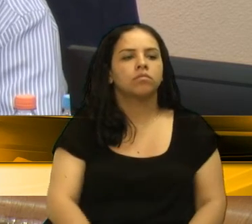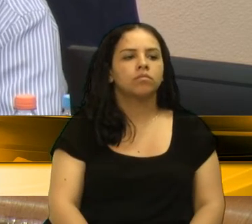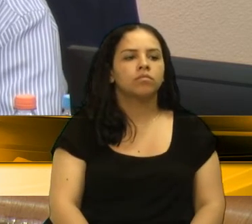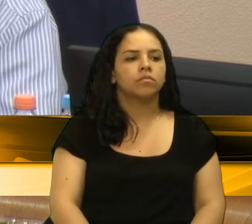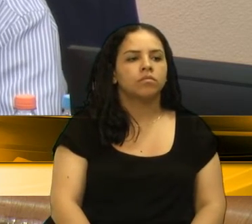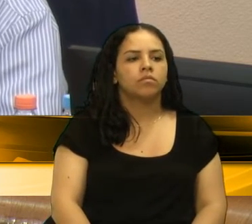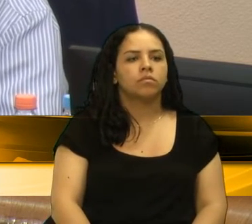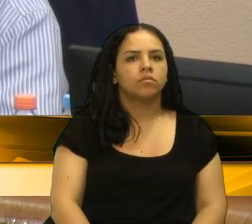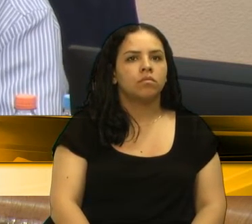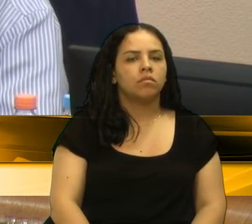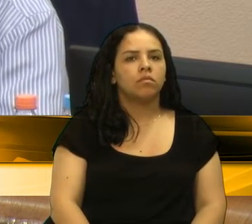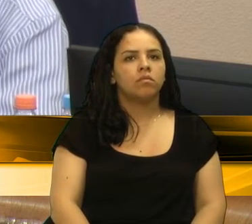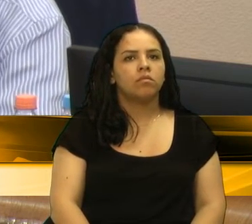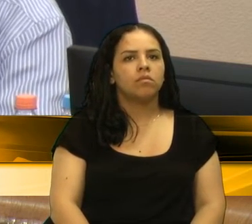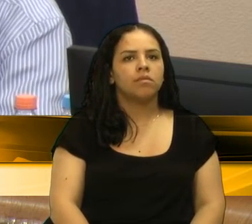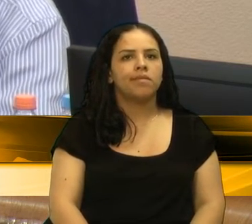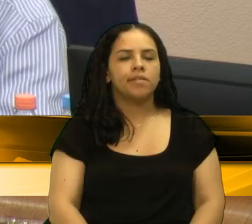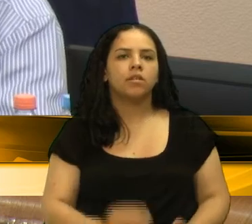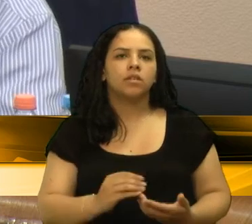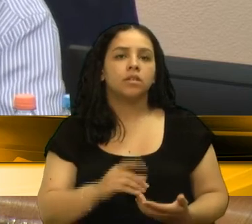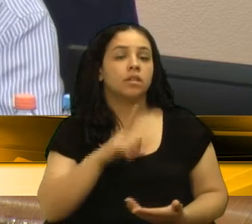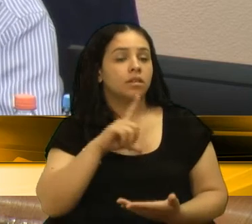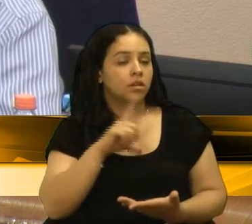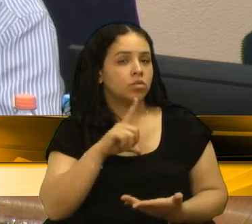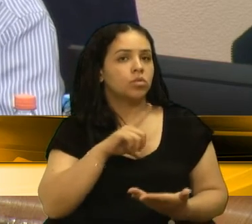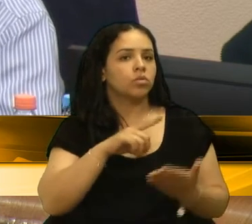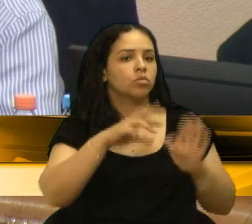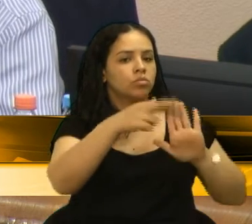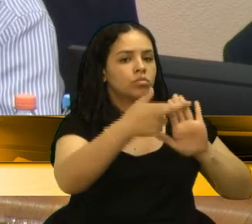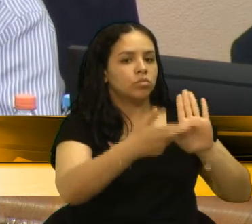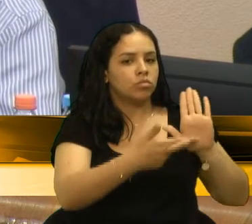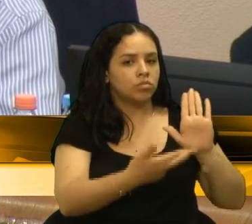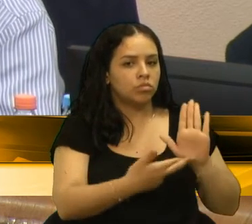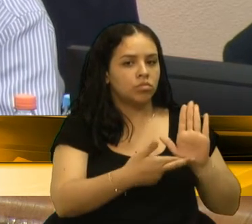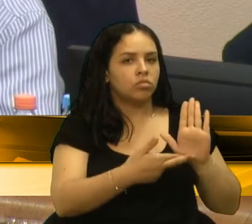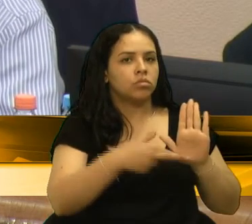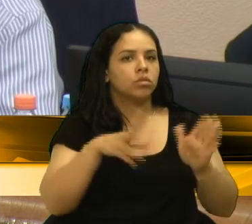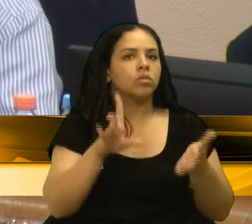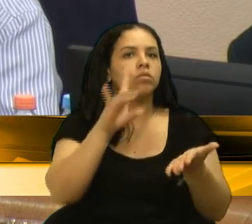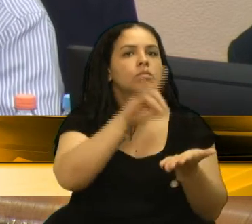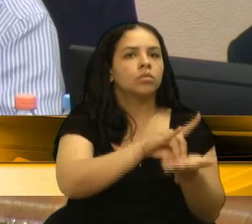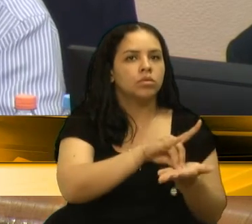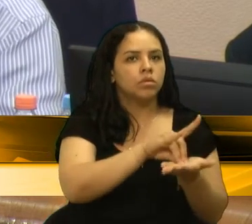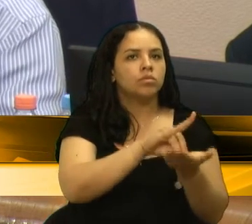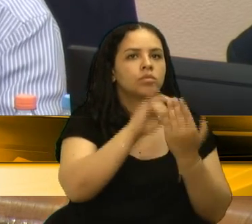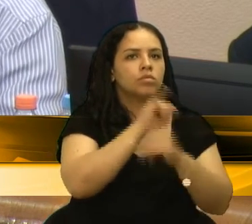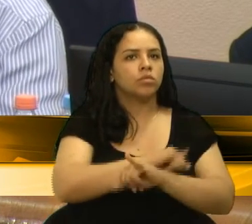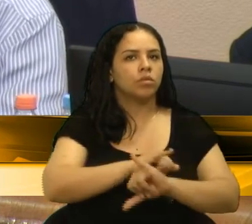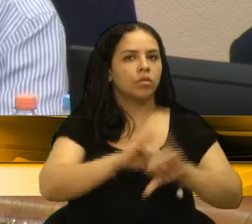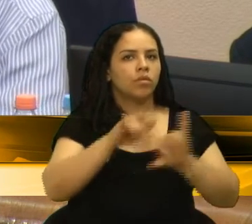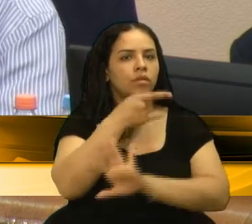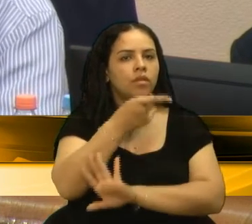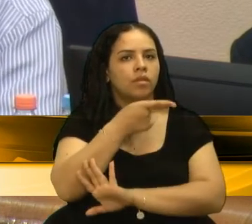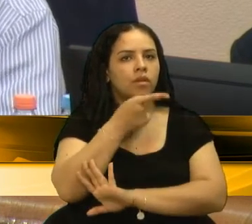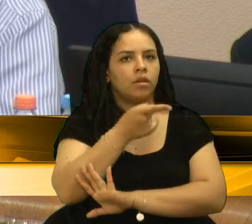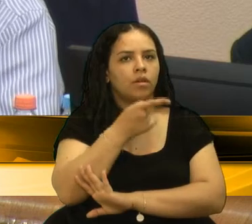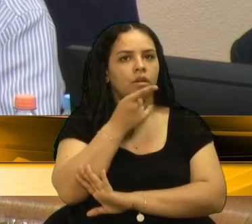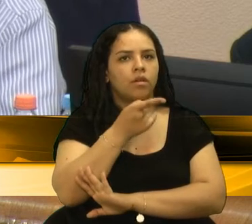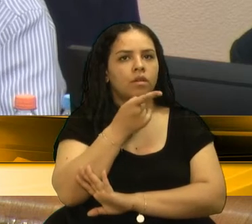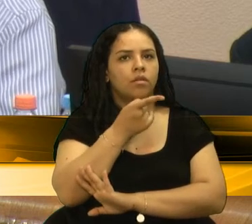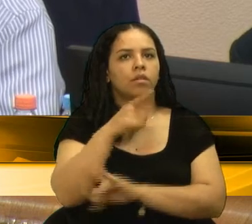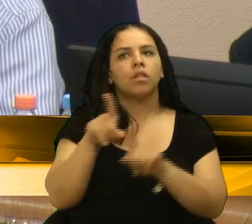Senhora Mirângela, isso, de acordo com o cronograma, foi enviado também um ofício para o Corpo de Bombeiros para que se manifestasse. E eles